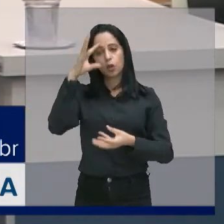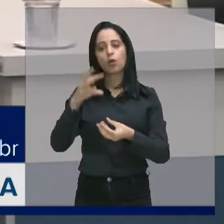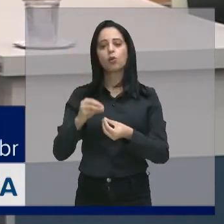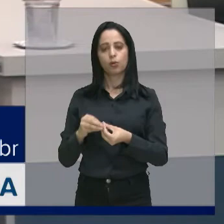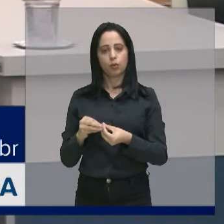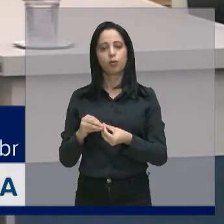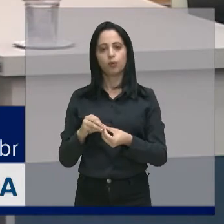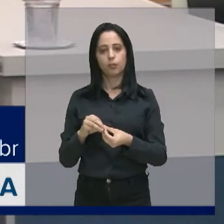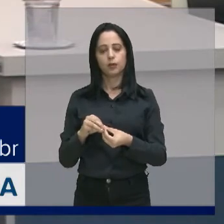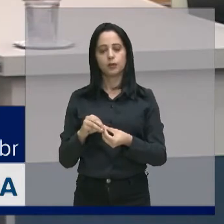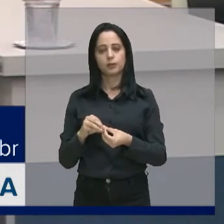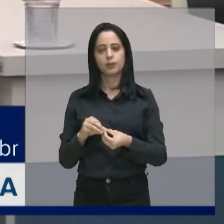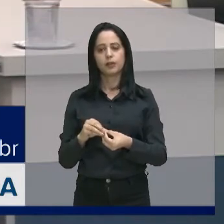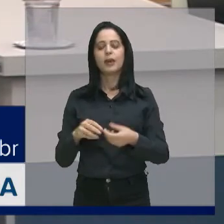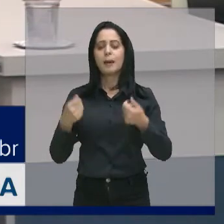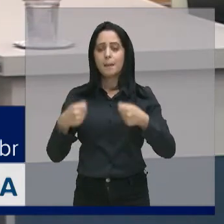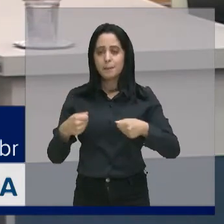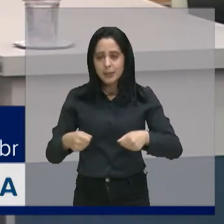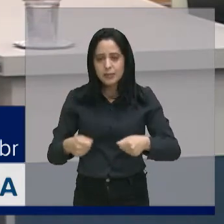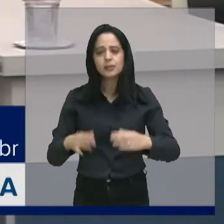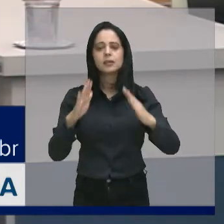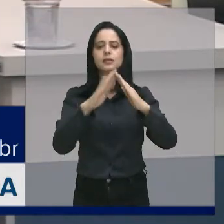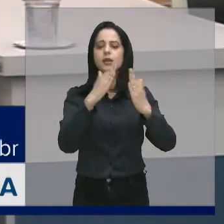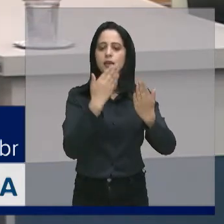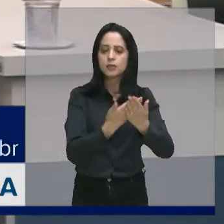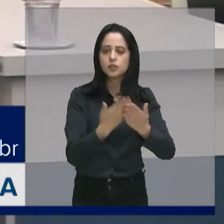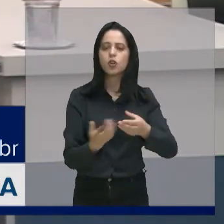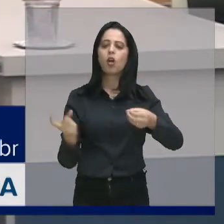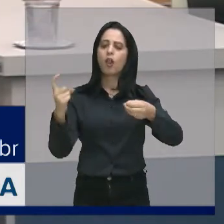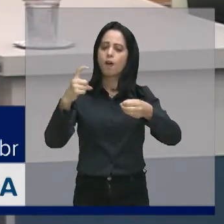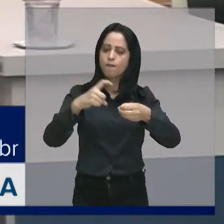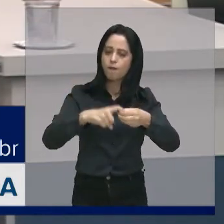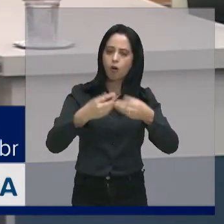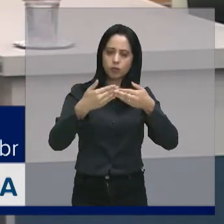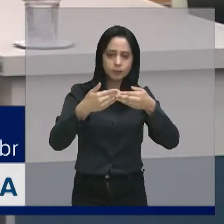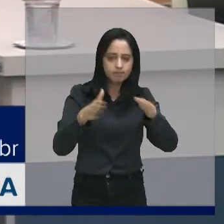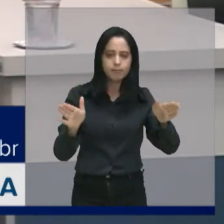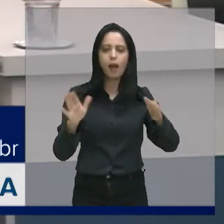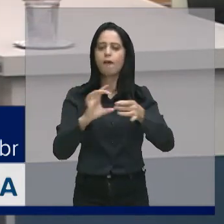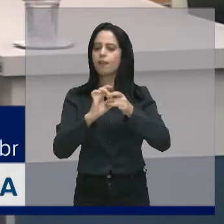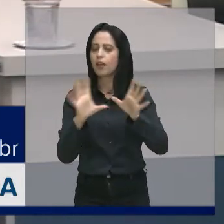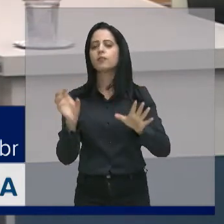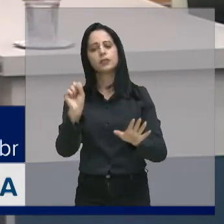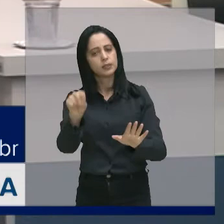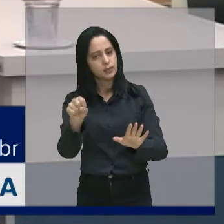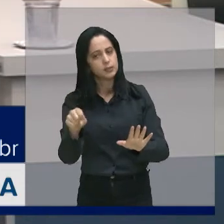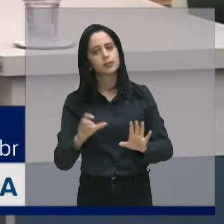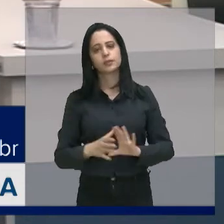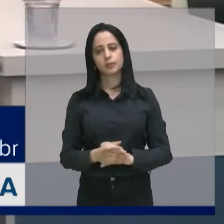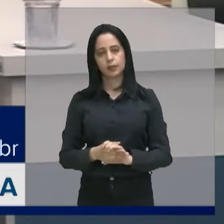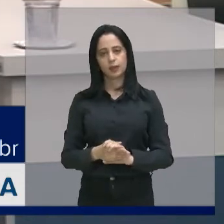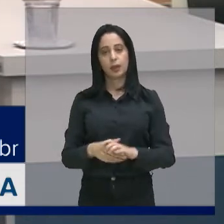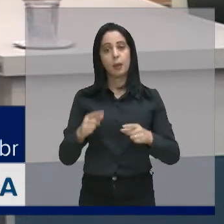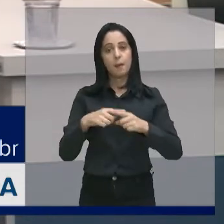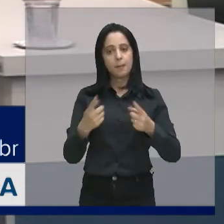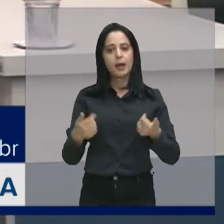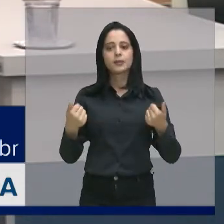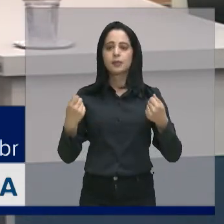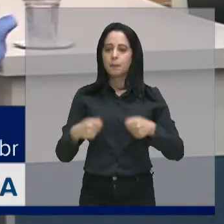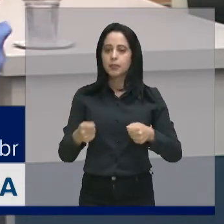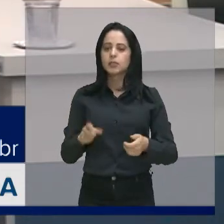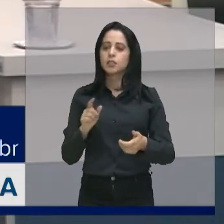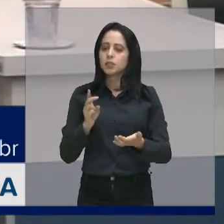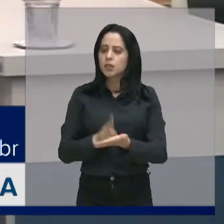preço de abrir as escolas, de ter isso, mas em qualquer momento ter a possibilidade de avaliar qual é a nossa